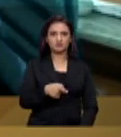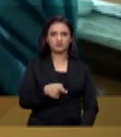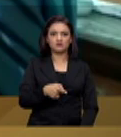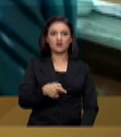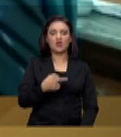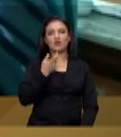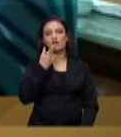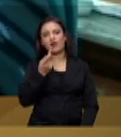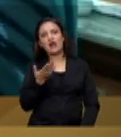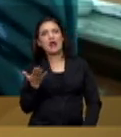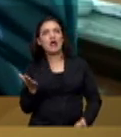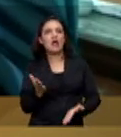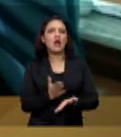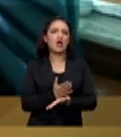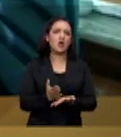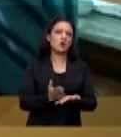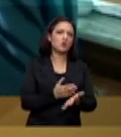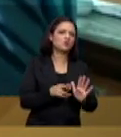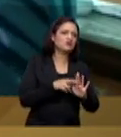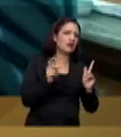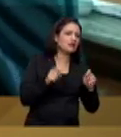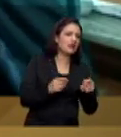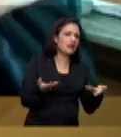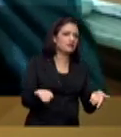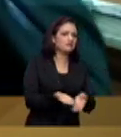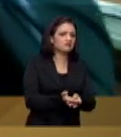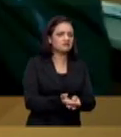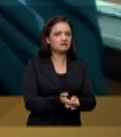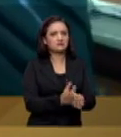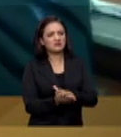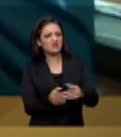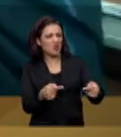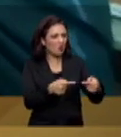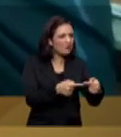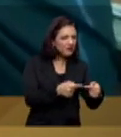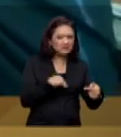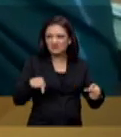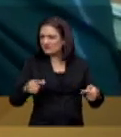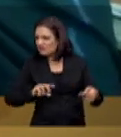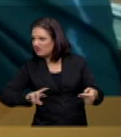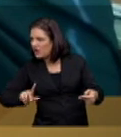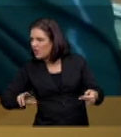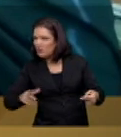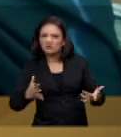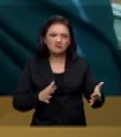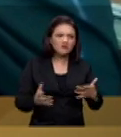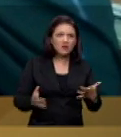que certa norma é aplicável a este caso, mas não é aquele.